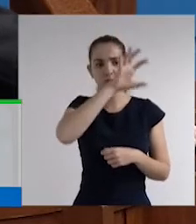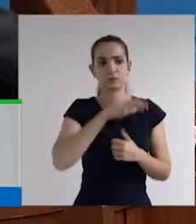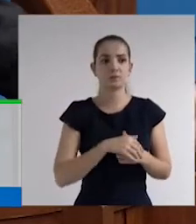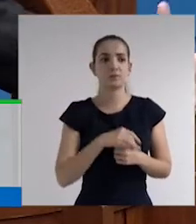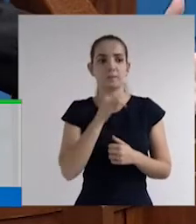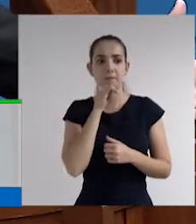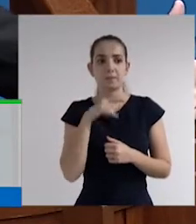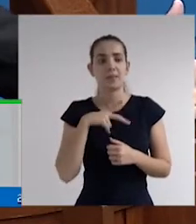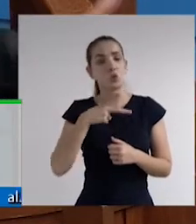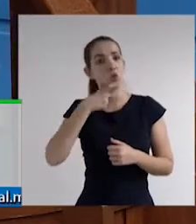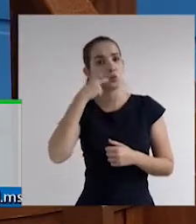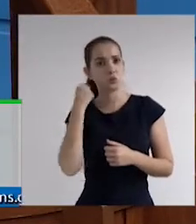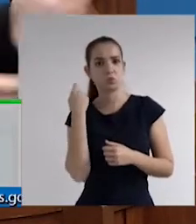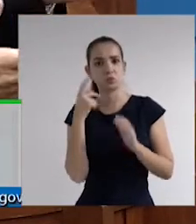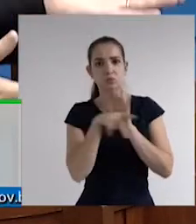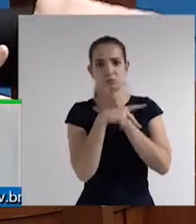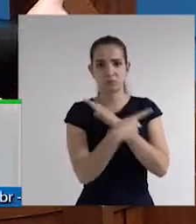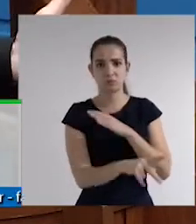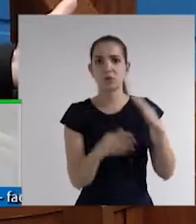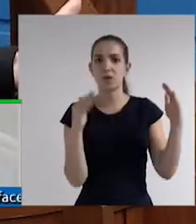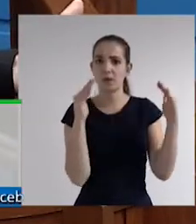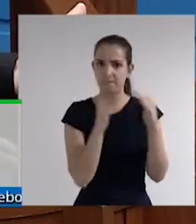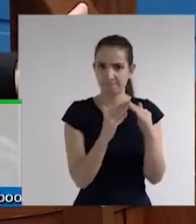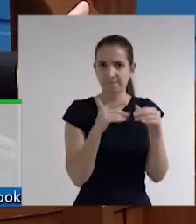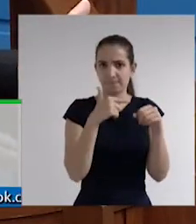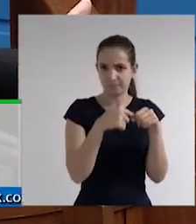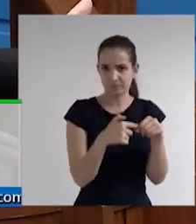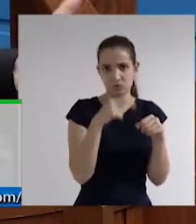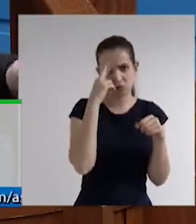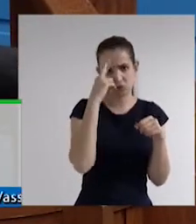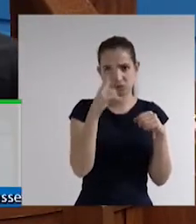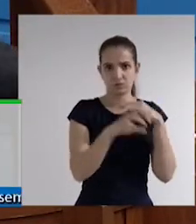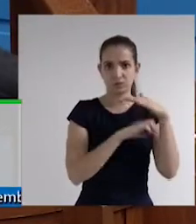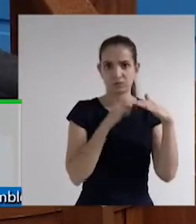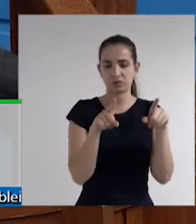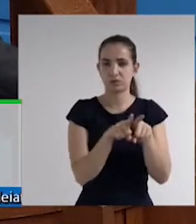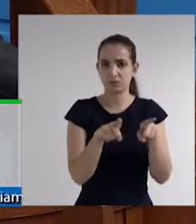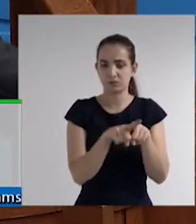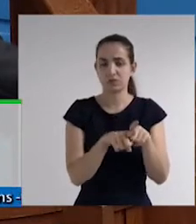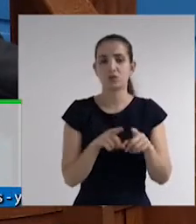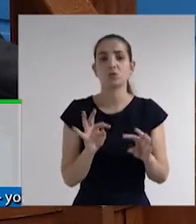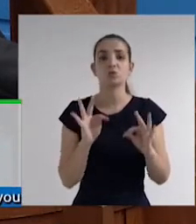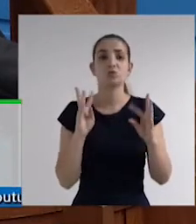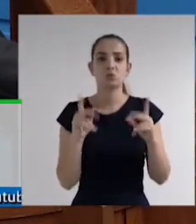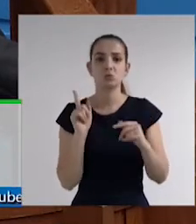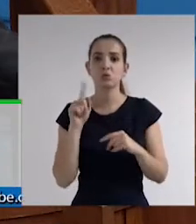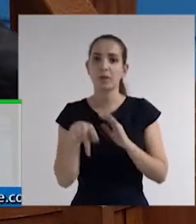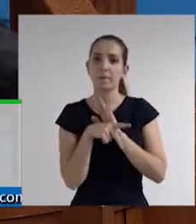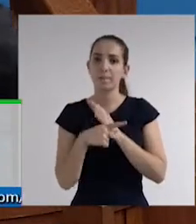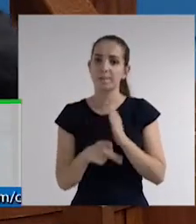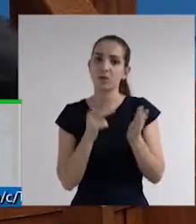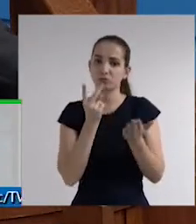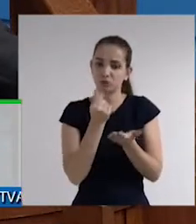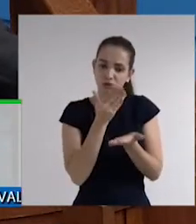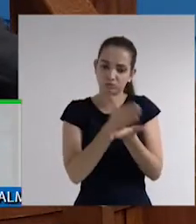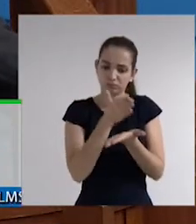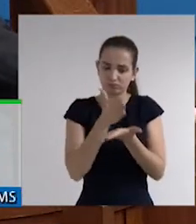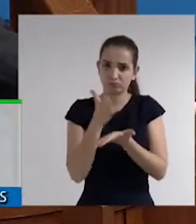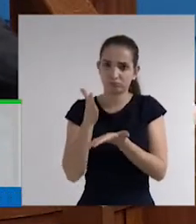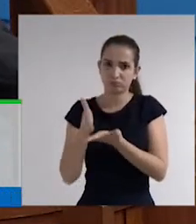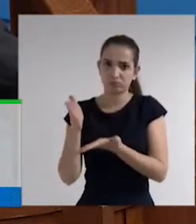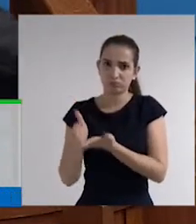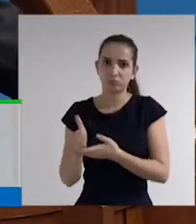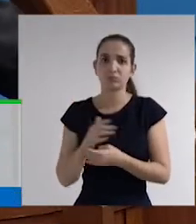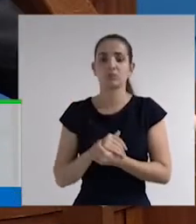de combustível, que tem que lucrar, ele tem que pagar os funcionários dos postos. Tudo isso precificado. Região Centro-Oeste,